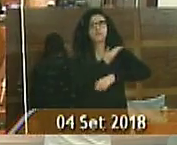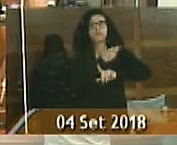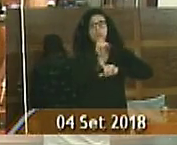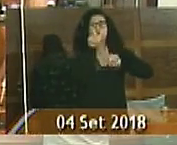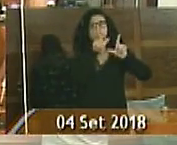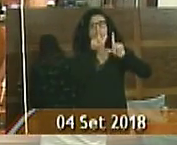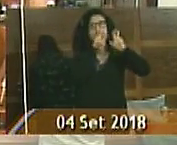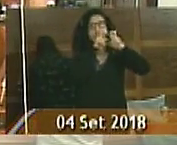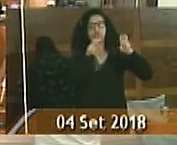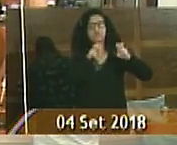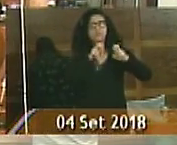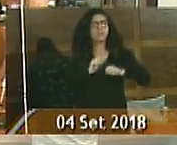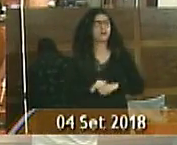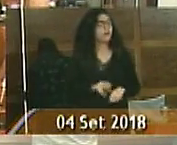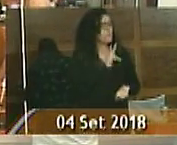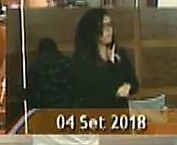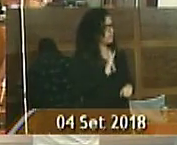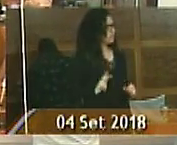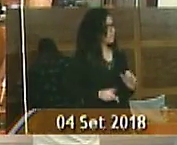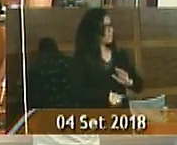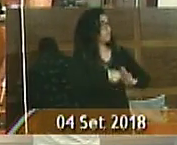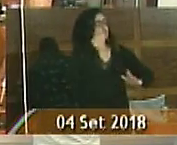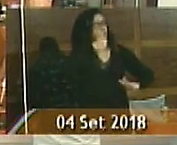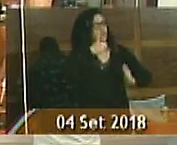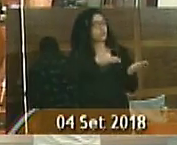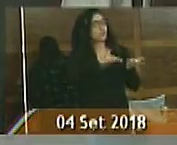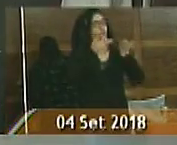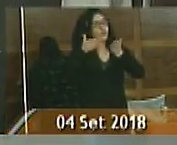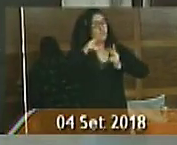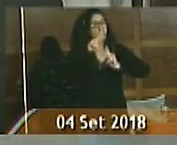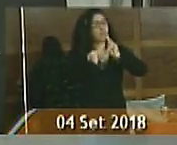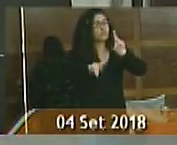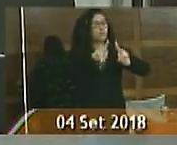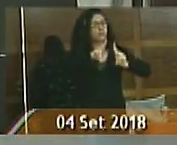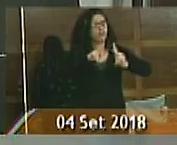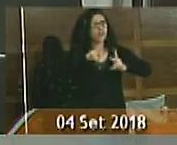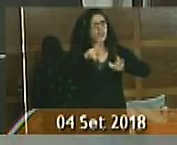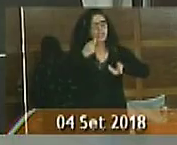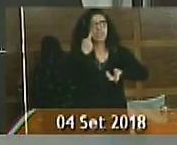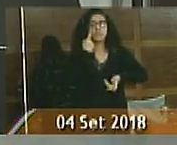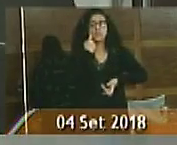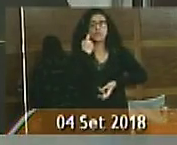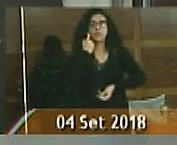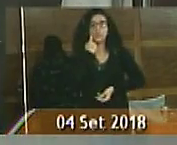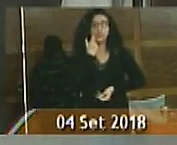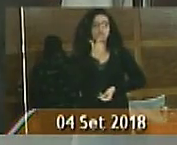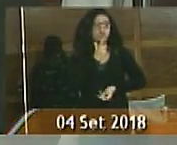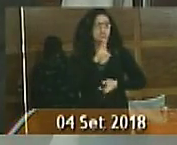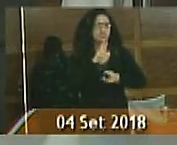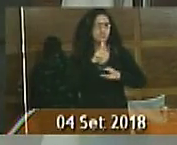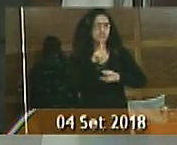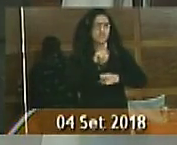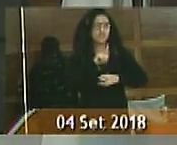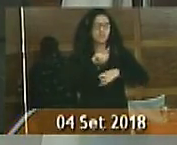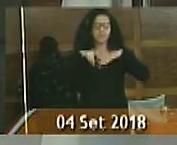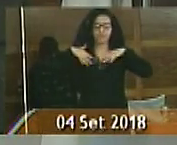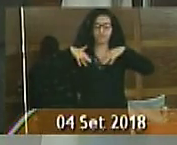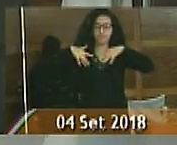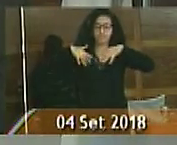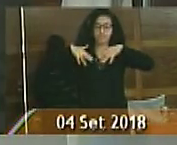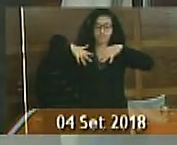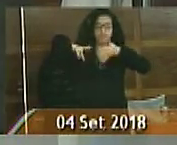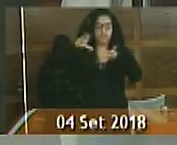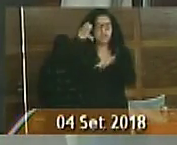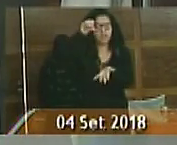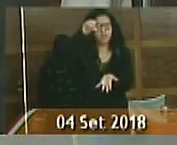sua casa. Senhor presidente, primeiro fazer um convite aqui à população de Angra dos Reis. Nesta sexta-feira vai ter o desfile cívico, a